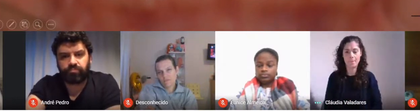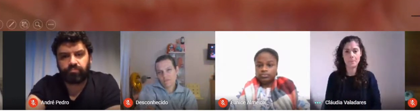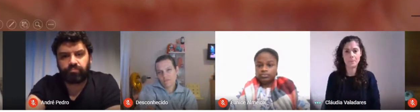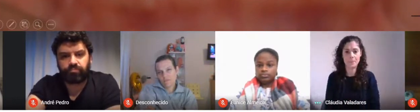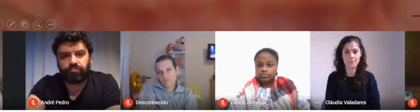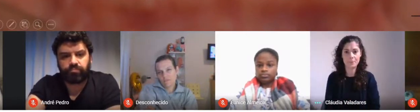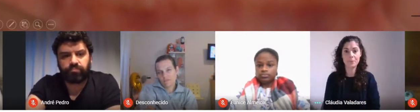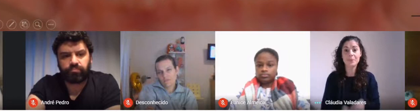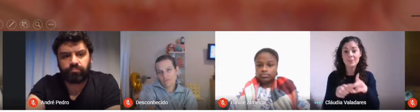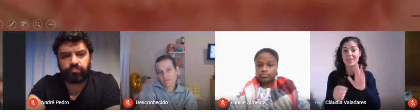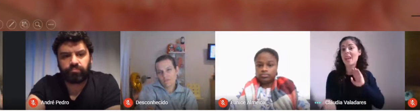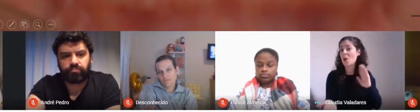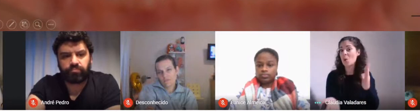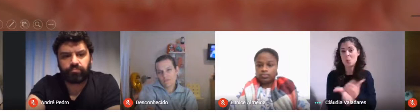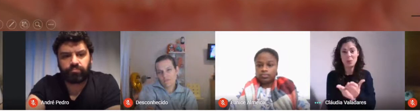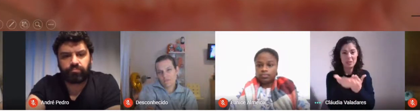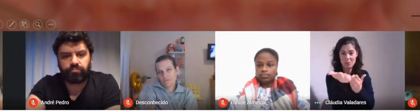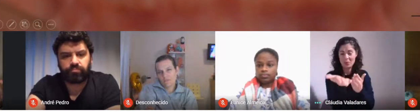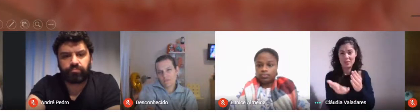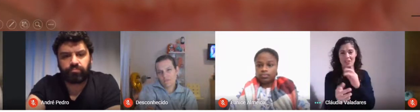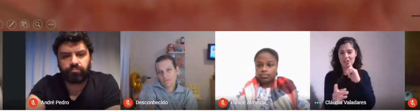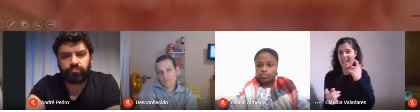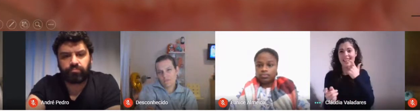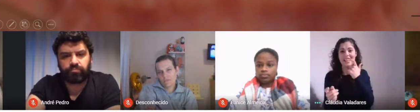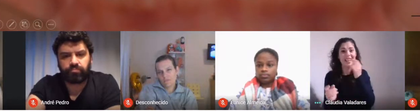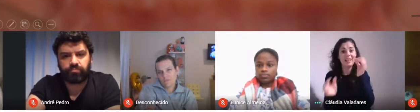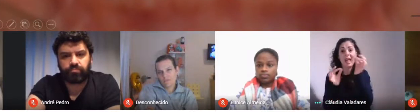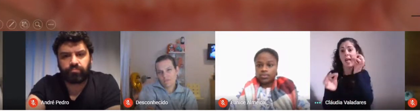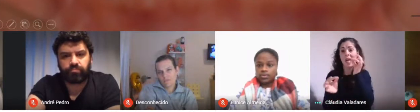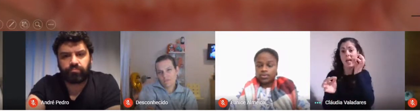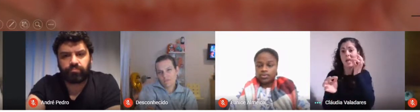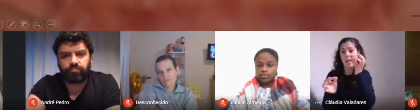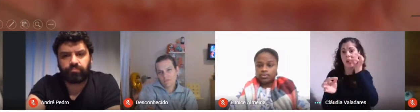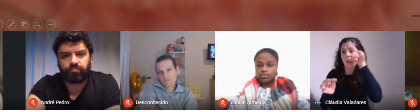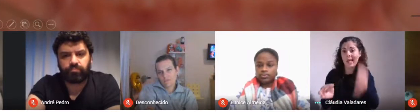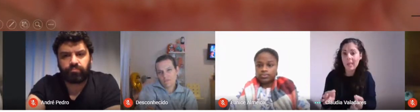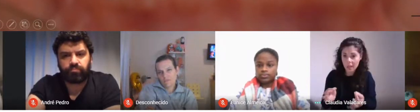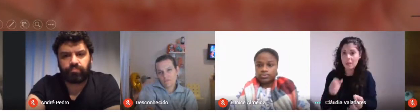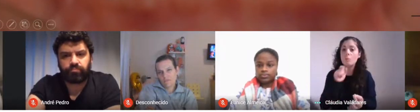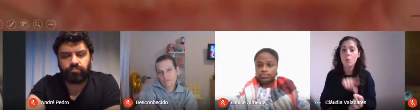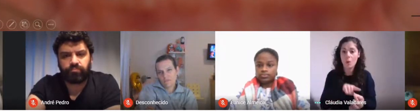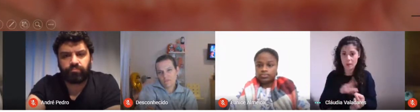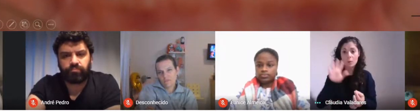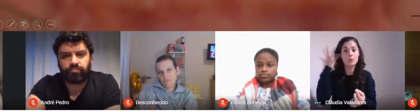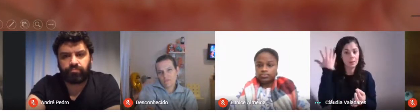Este aqui é o último estado, onde o dente já começa a abanar e pode mesmo cair.